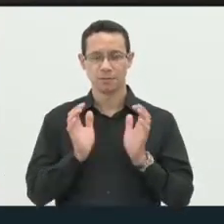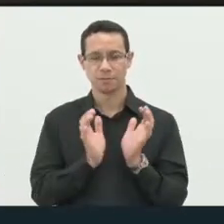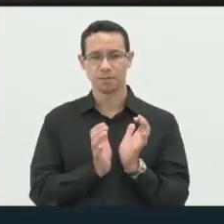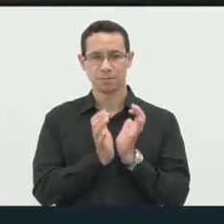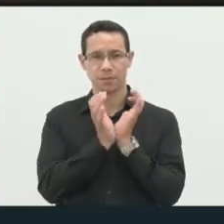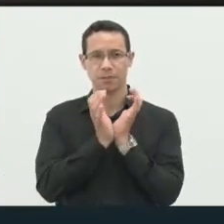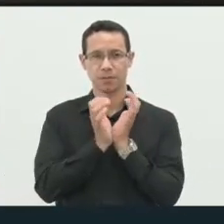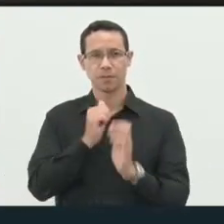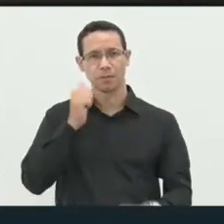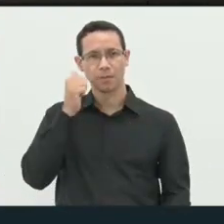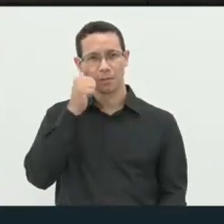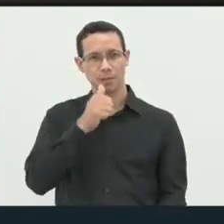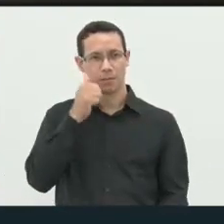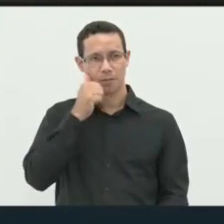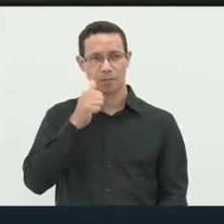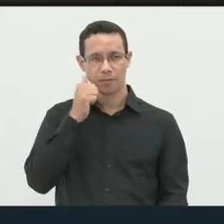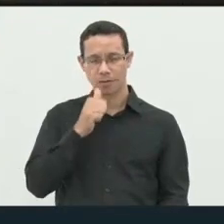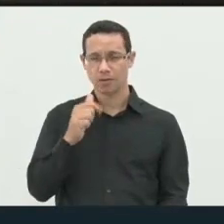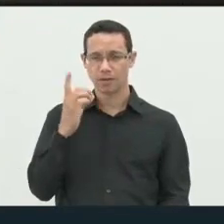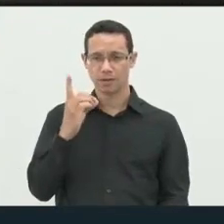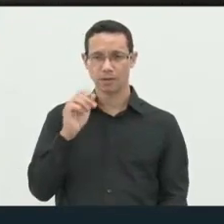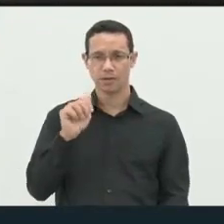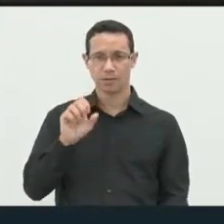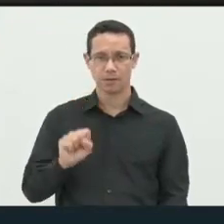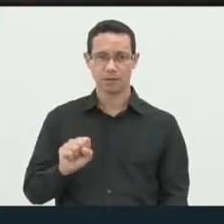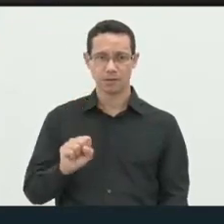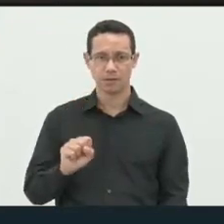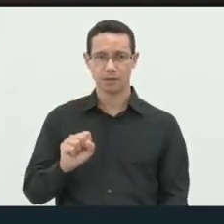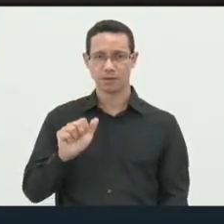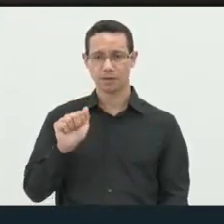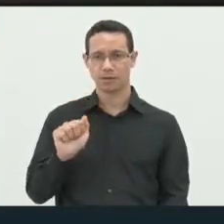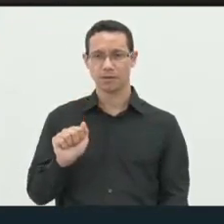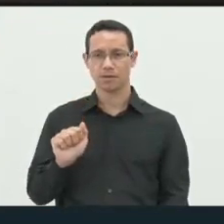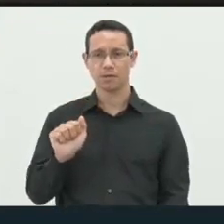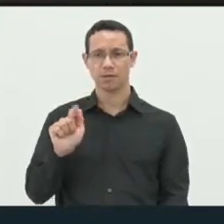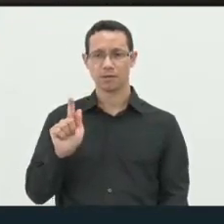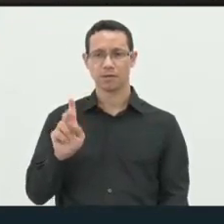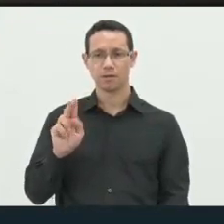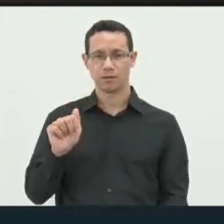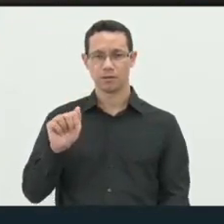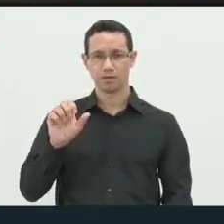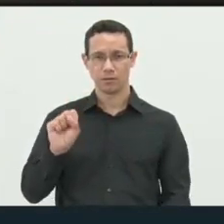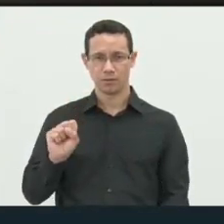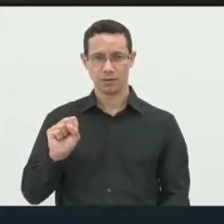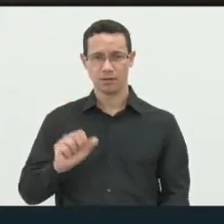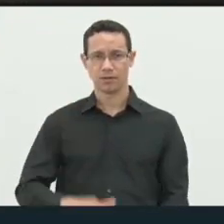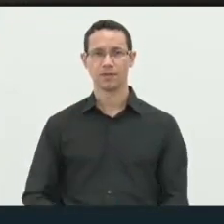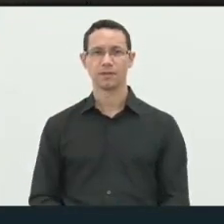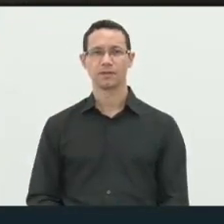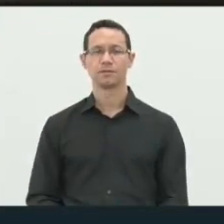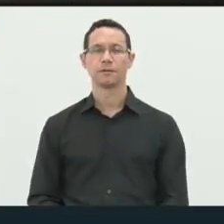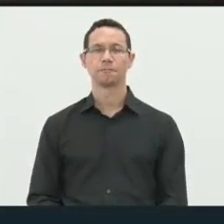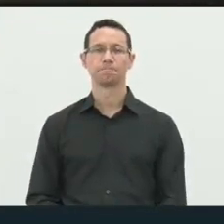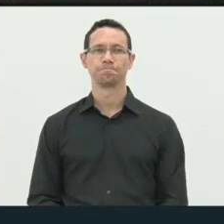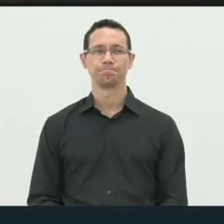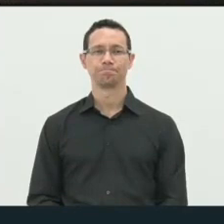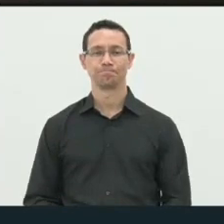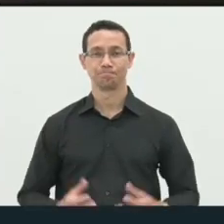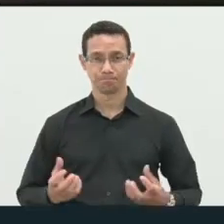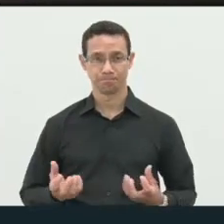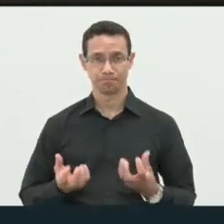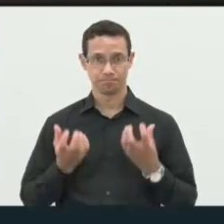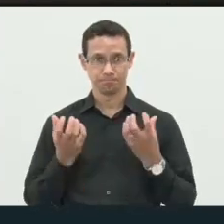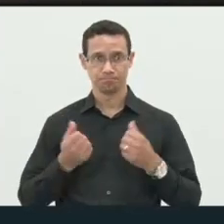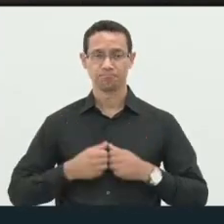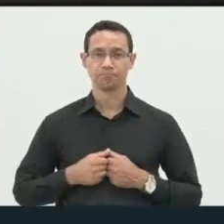mulheres das Águas eu gostaria de dar destaque Porque nessa casa